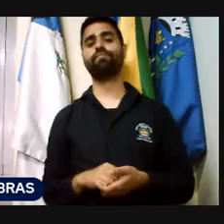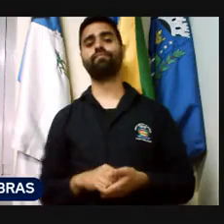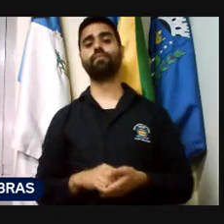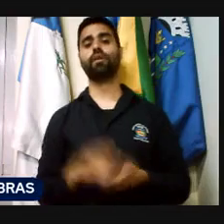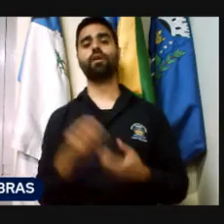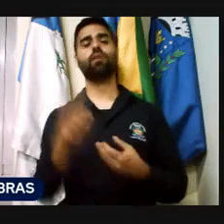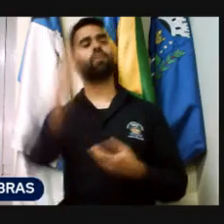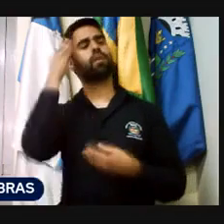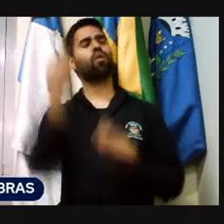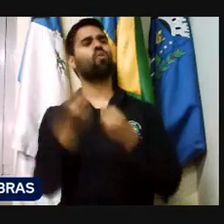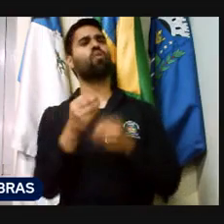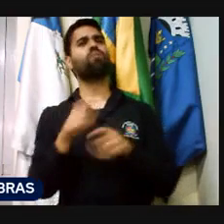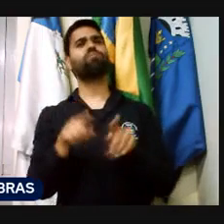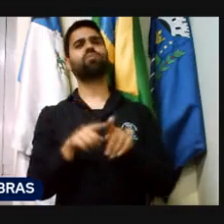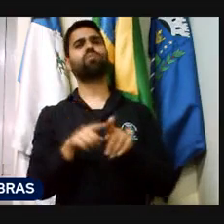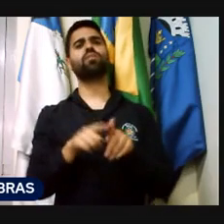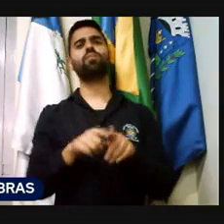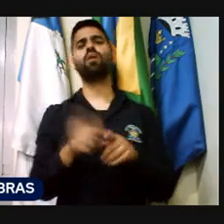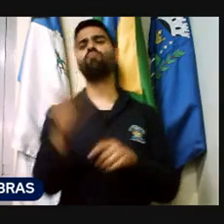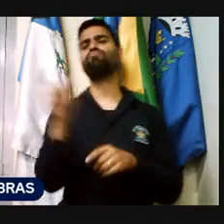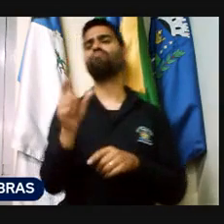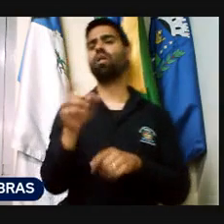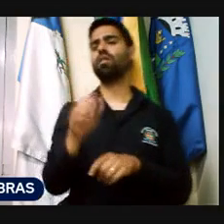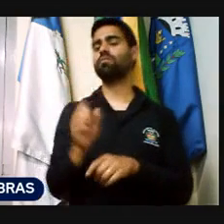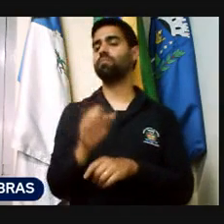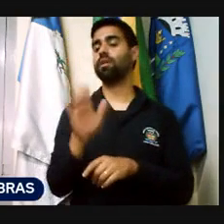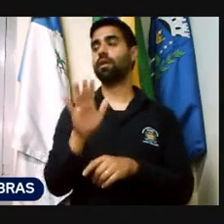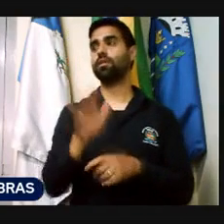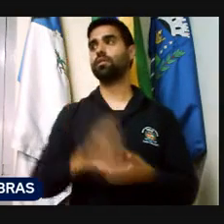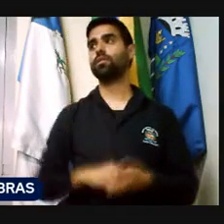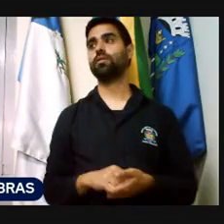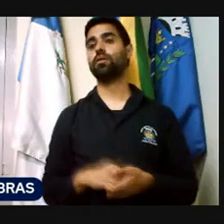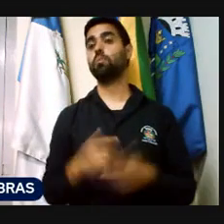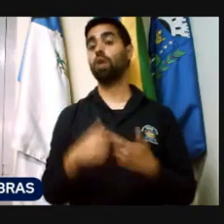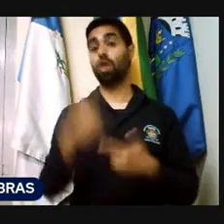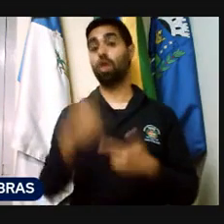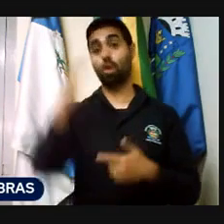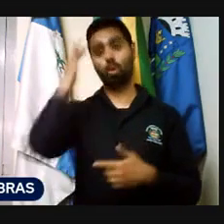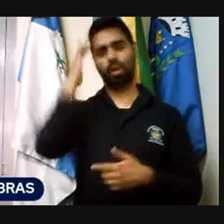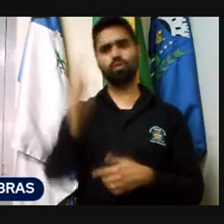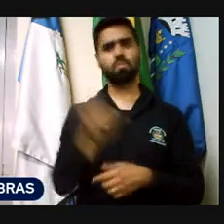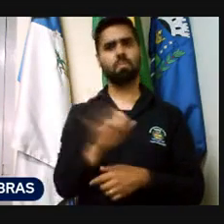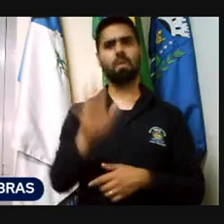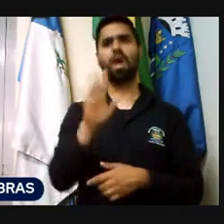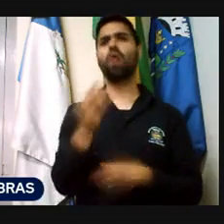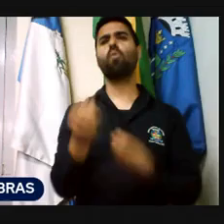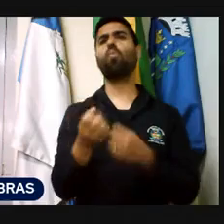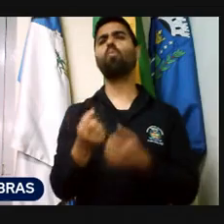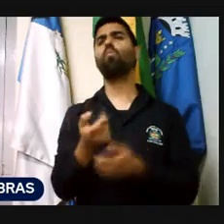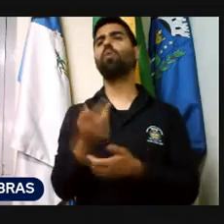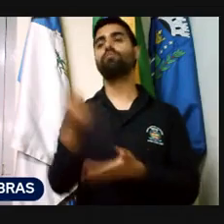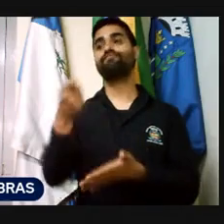do preço dessa passagem para você, morador de Valença, porque eu acho muito caro o que vocês pagam.